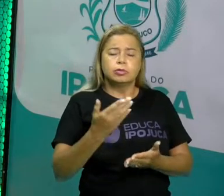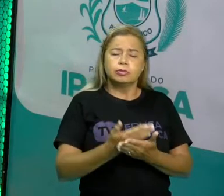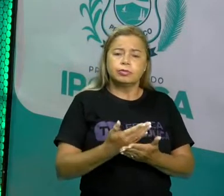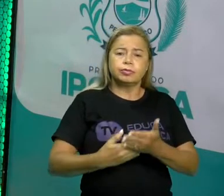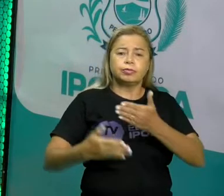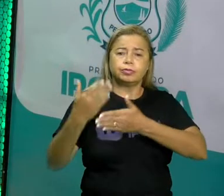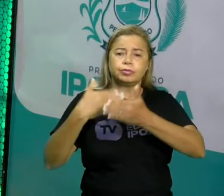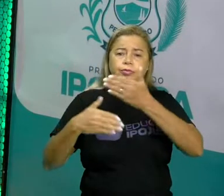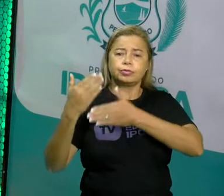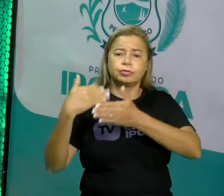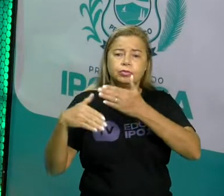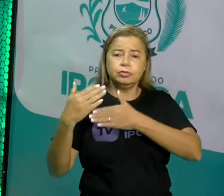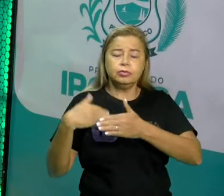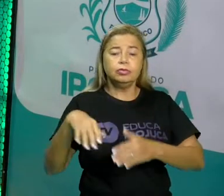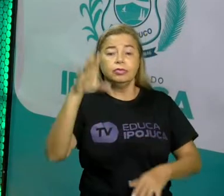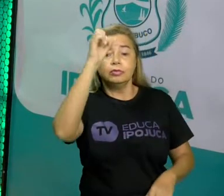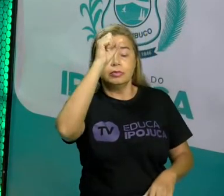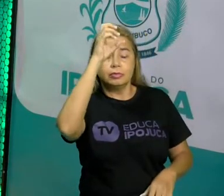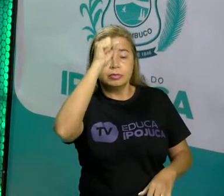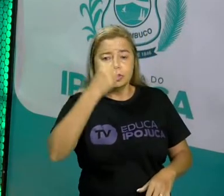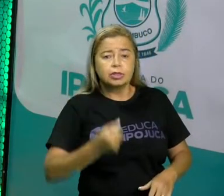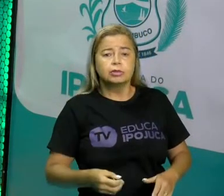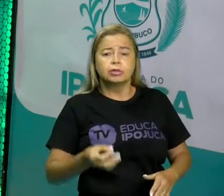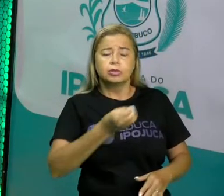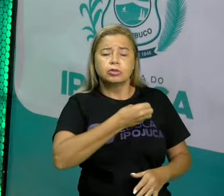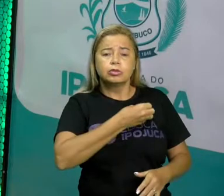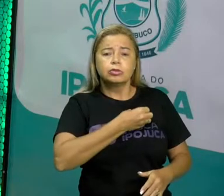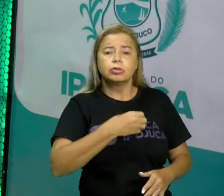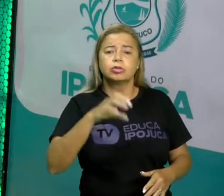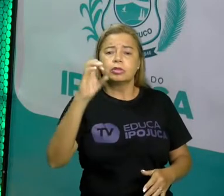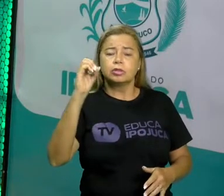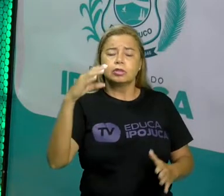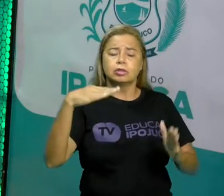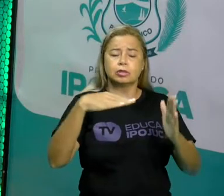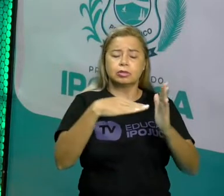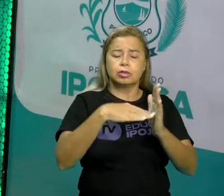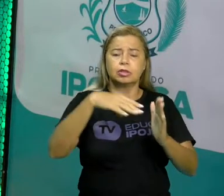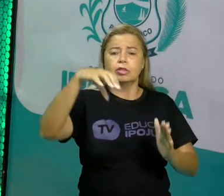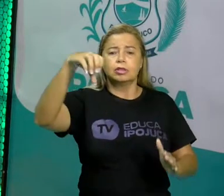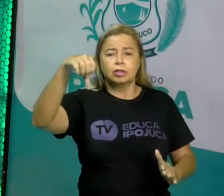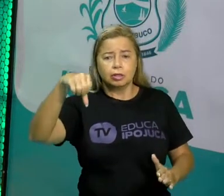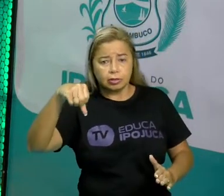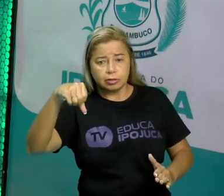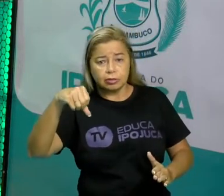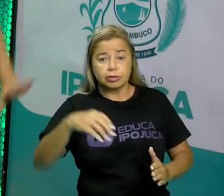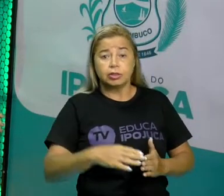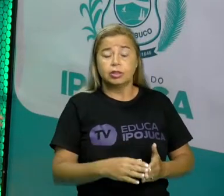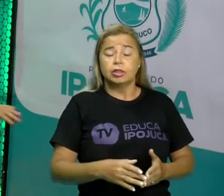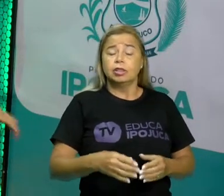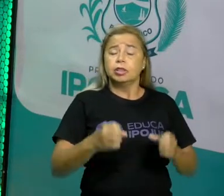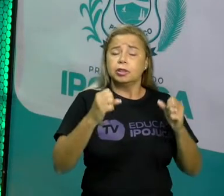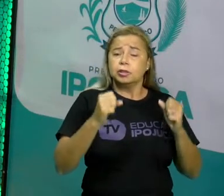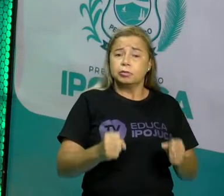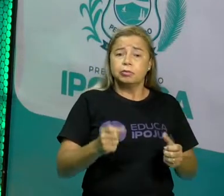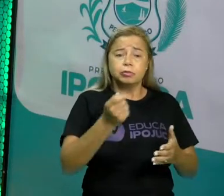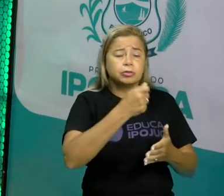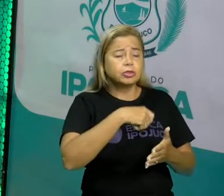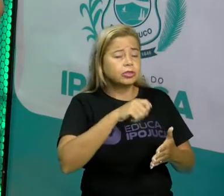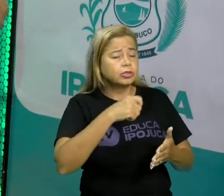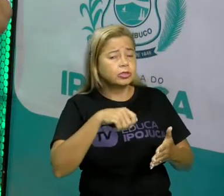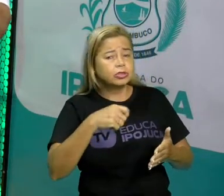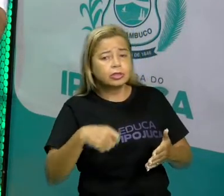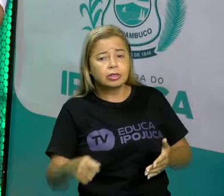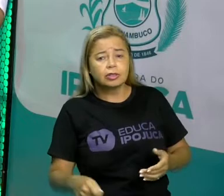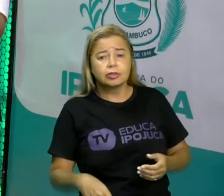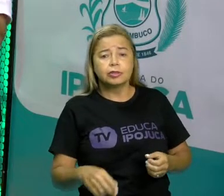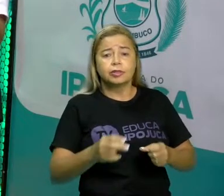com ele nós podemos escrever um infinito de números até as estrelinhas do céu.